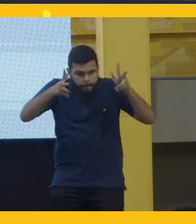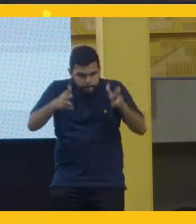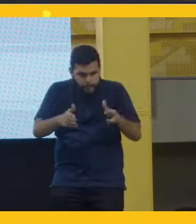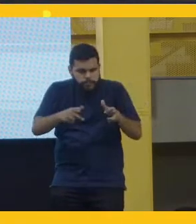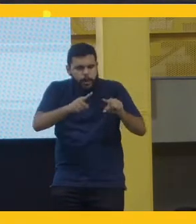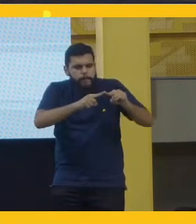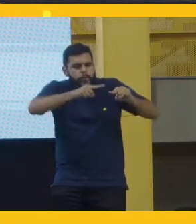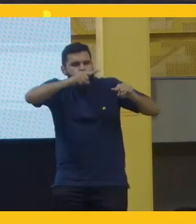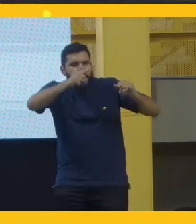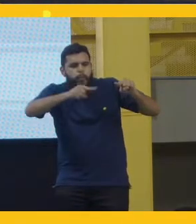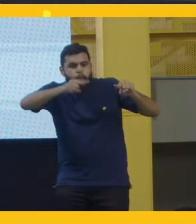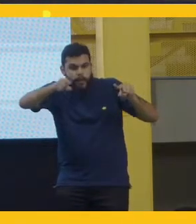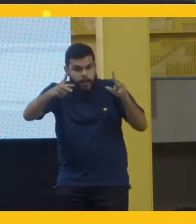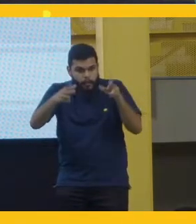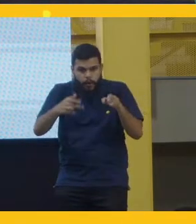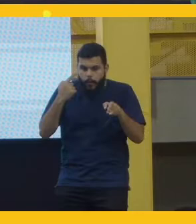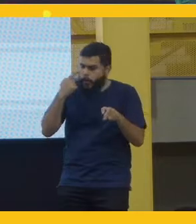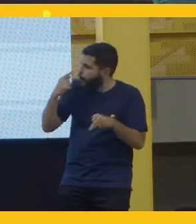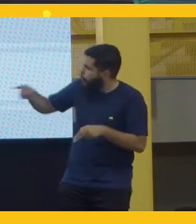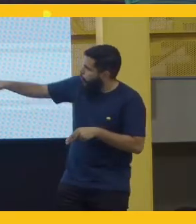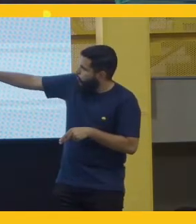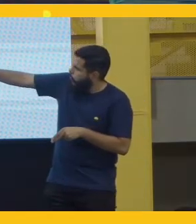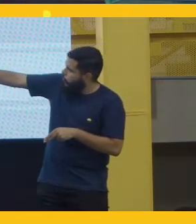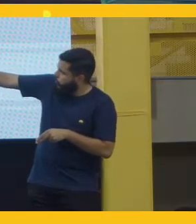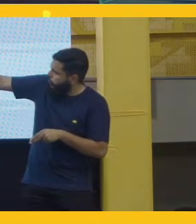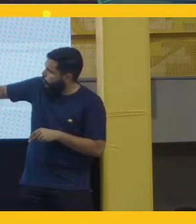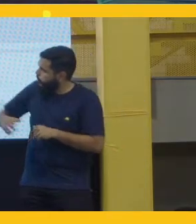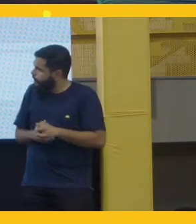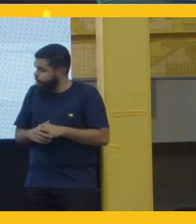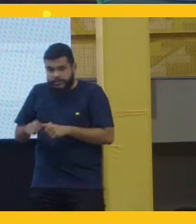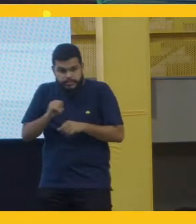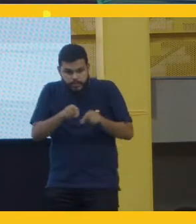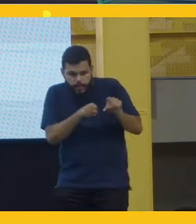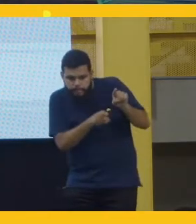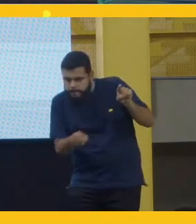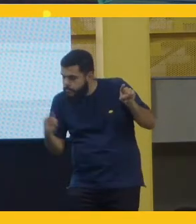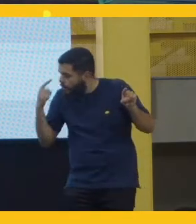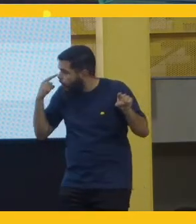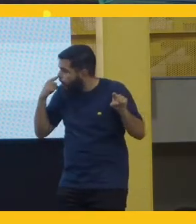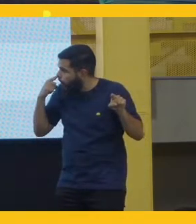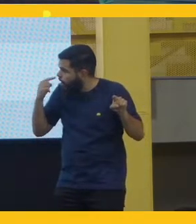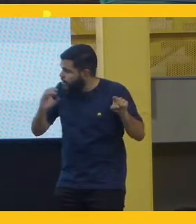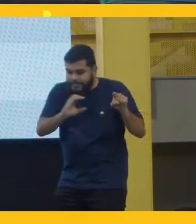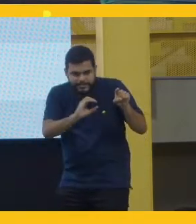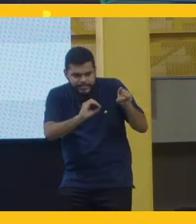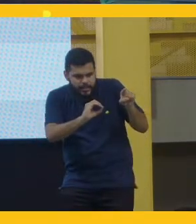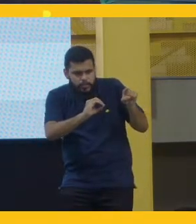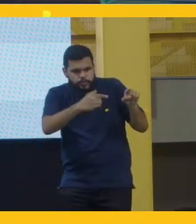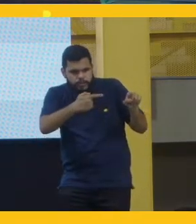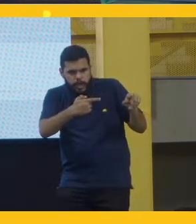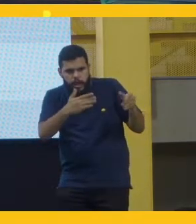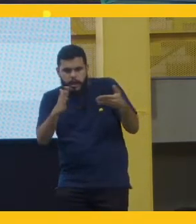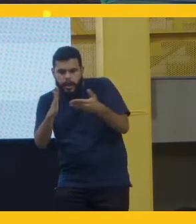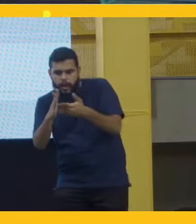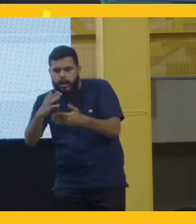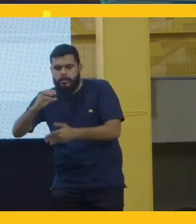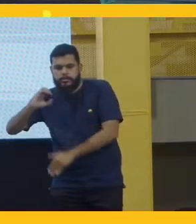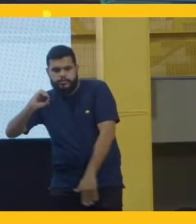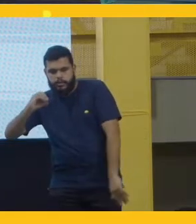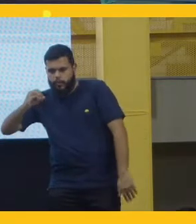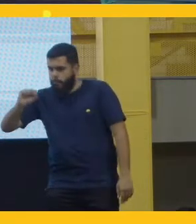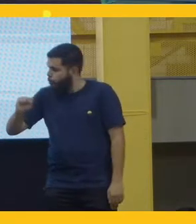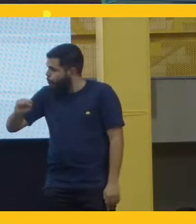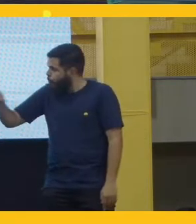onda. Se você então vem para cá, 0,7 a 0,8, eu vou confundir o quê?